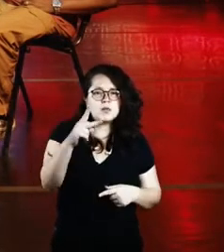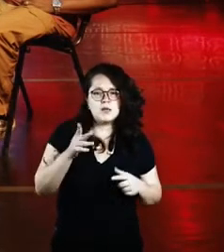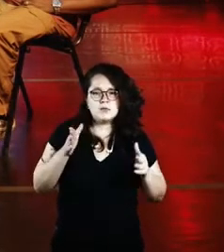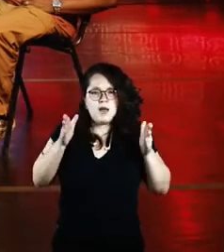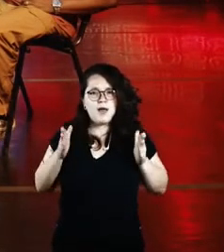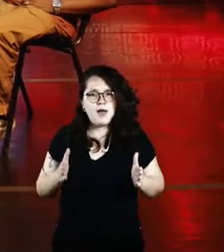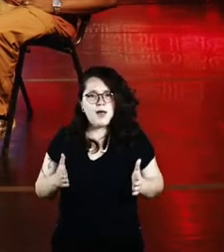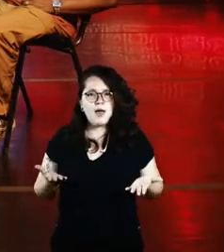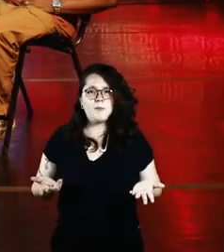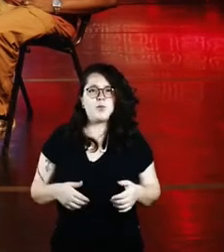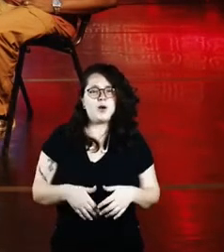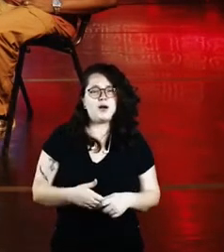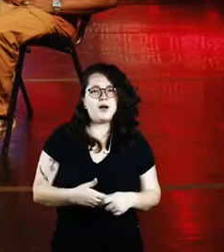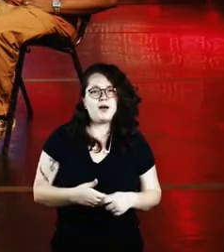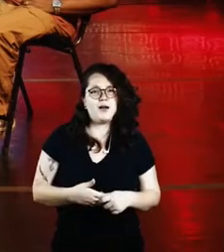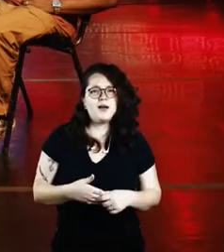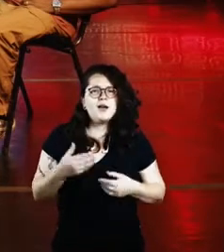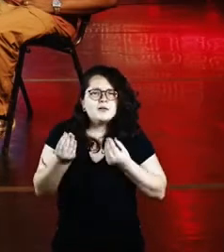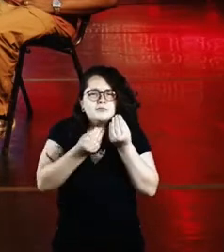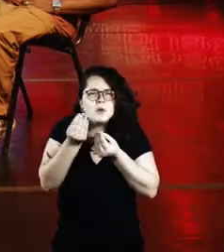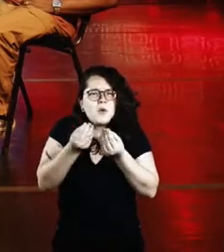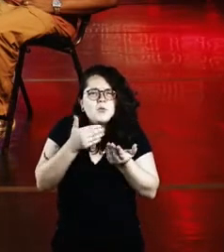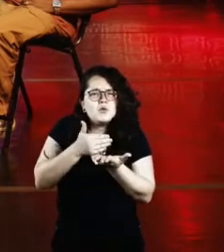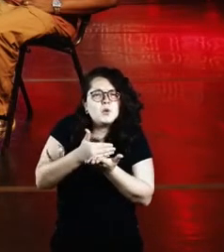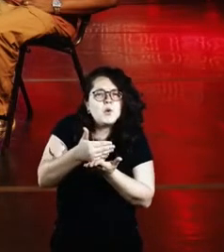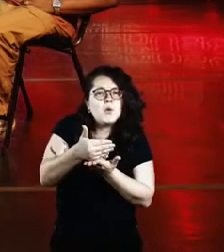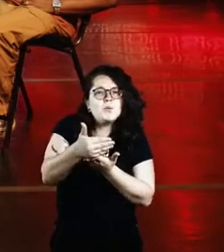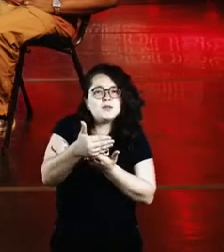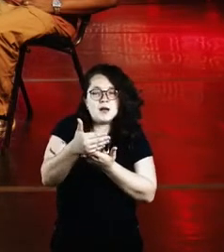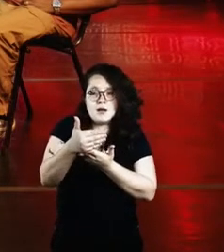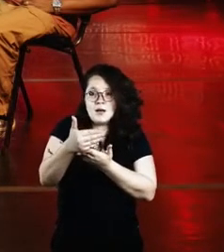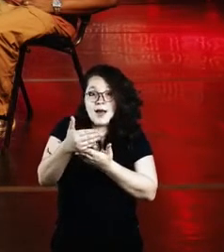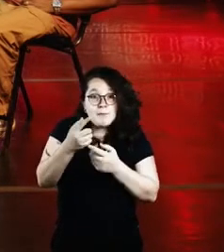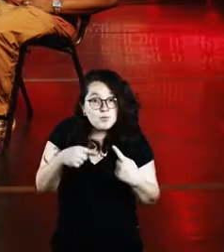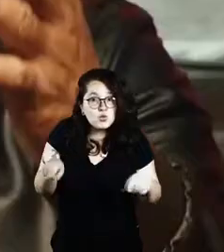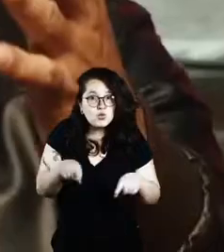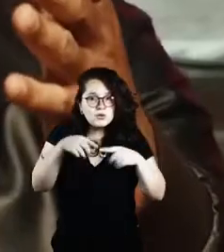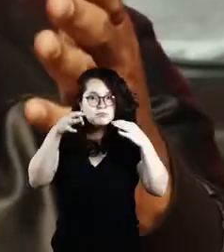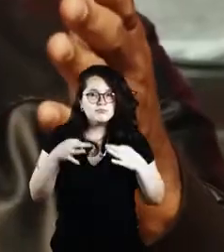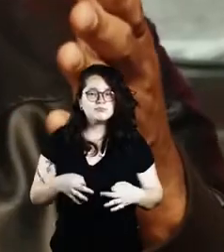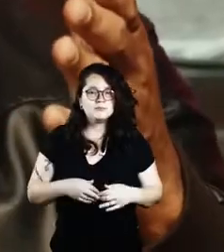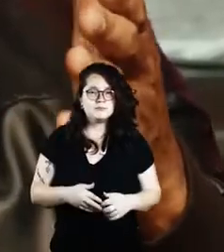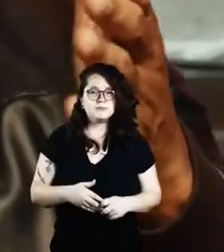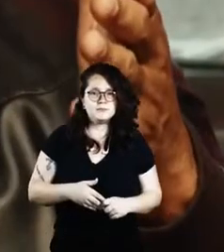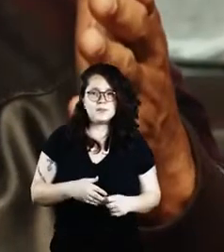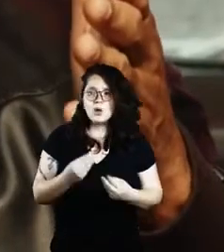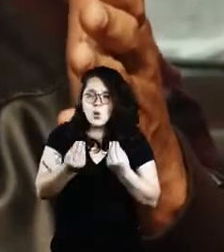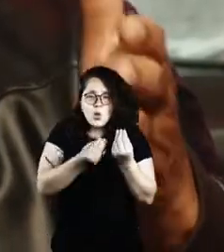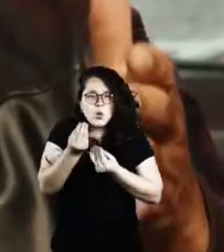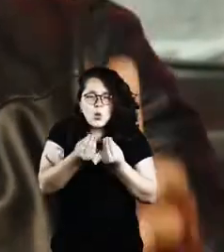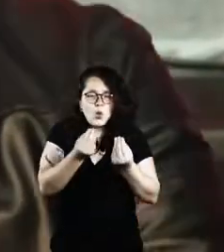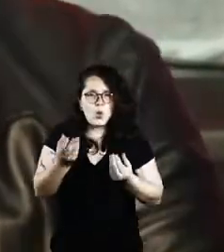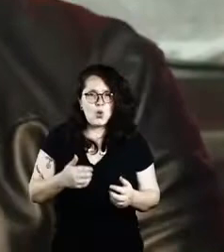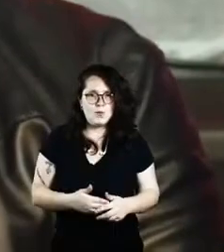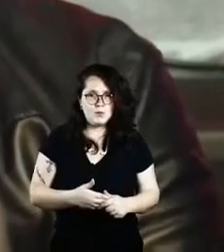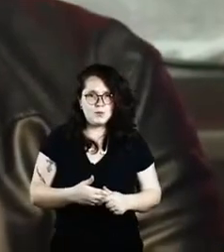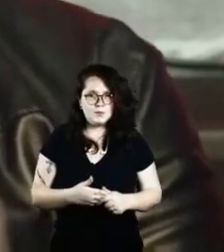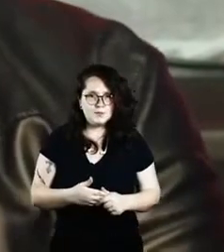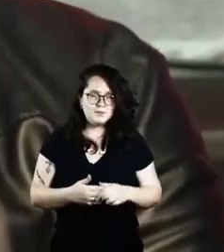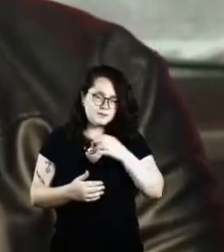vocês, da onde que partiu a iniciativa musical, o ponto de partida da